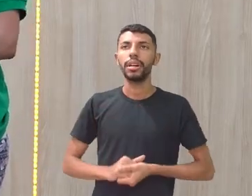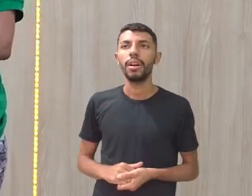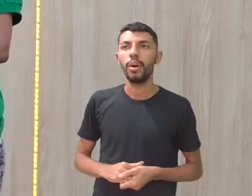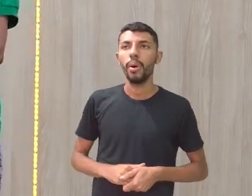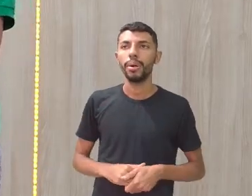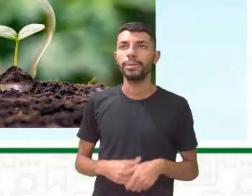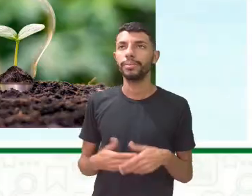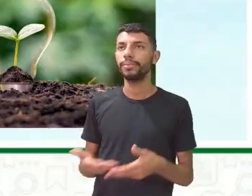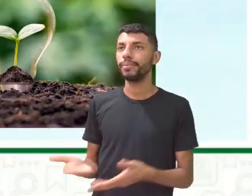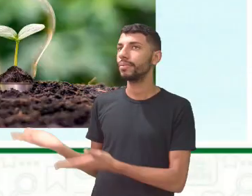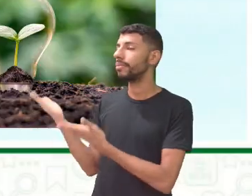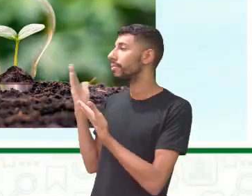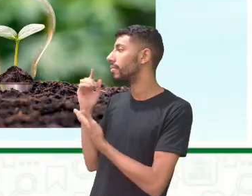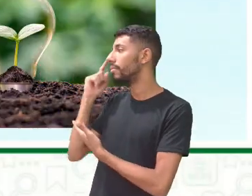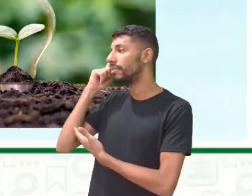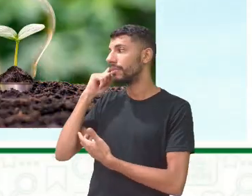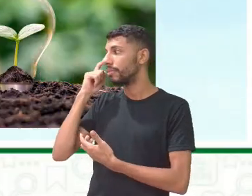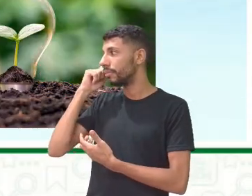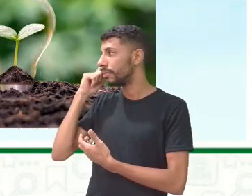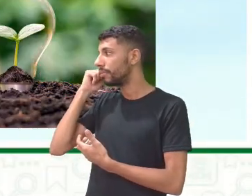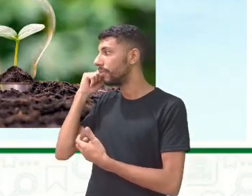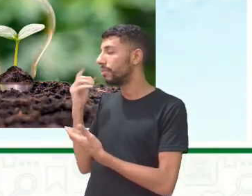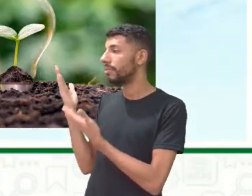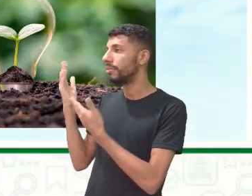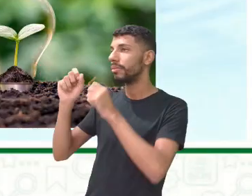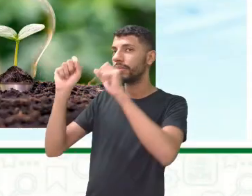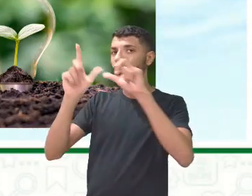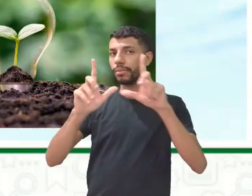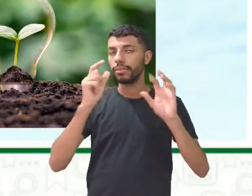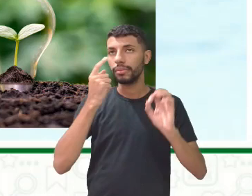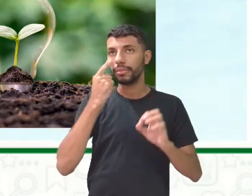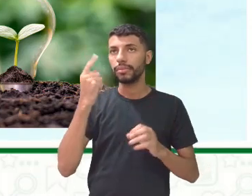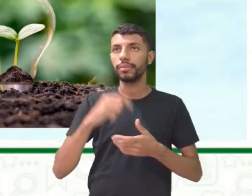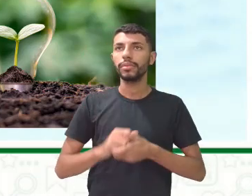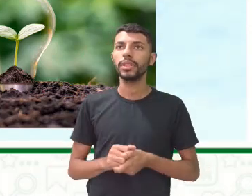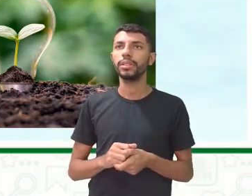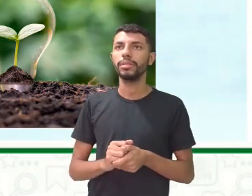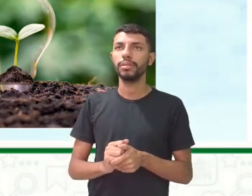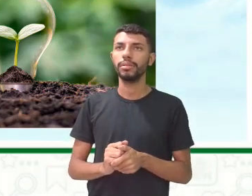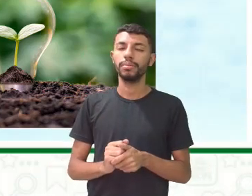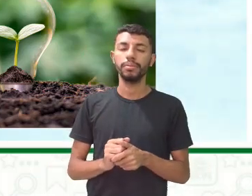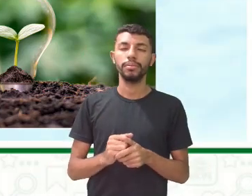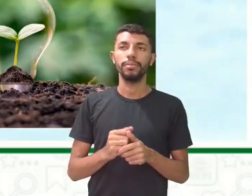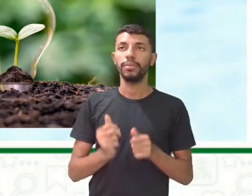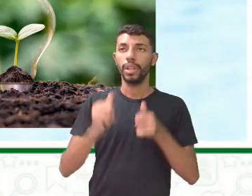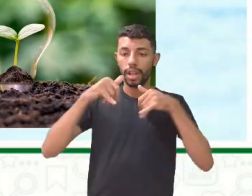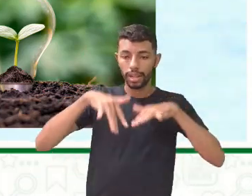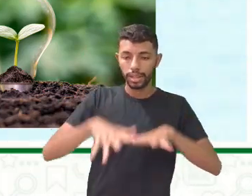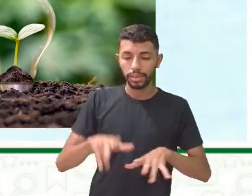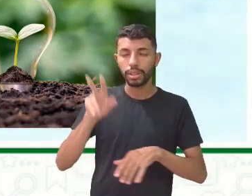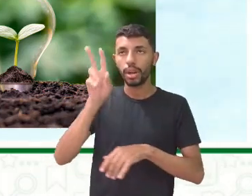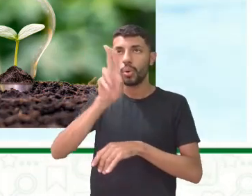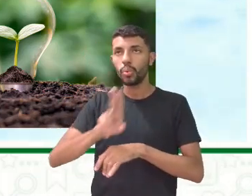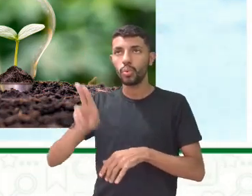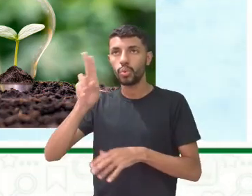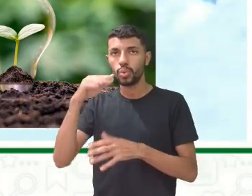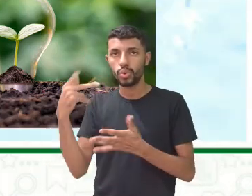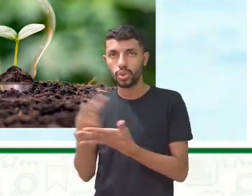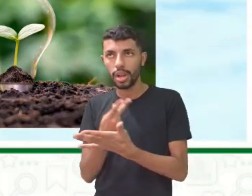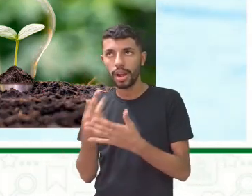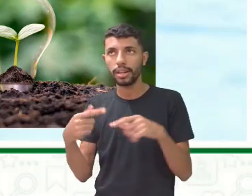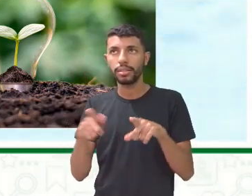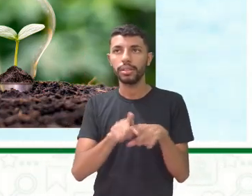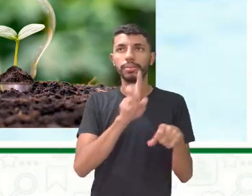Olha aí, olhem no slide. Os recursos naturais, o uso indevido e a preservação. Vamos entender aí. Os recursos